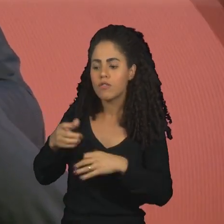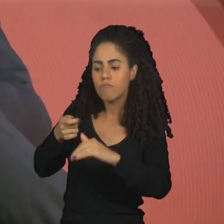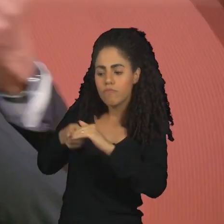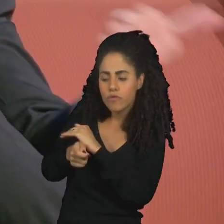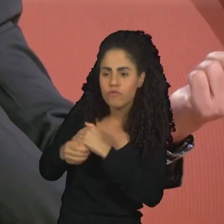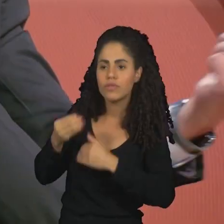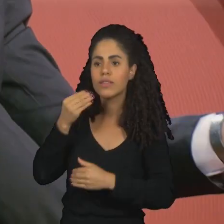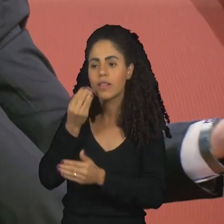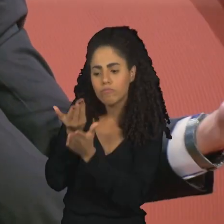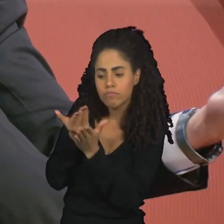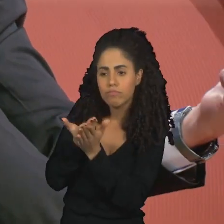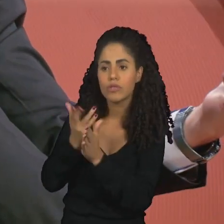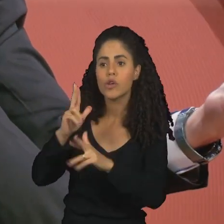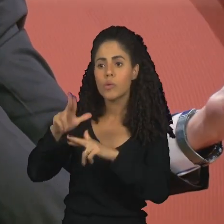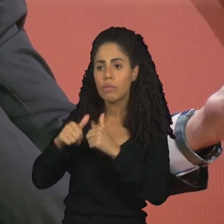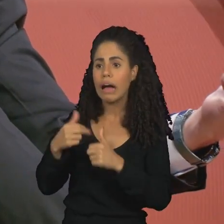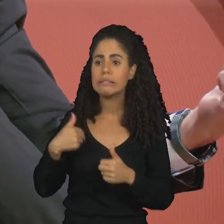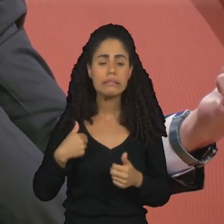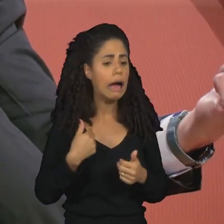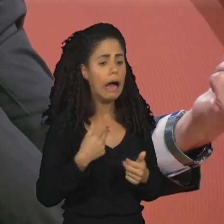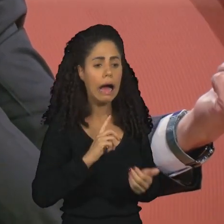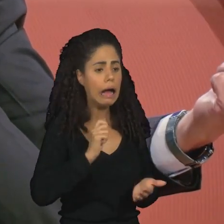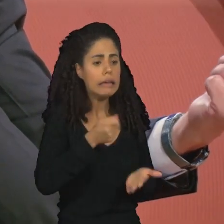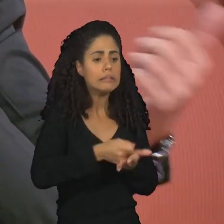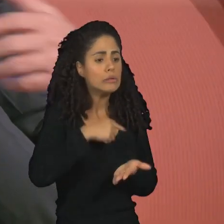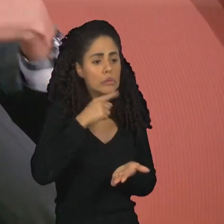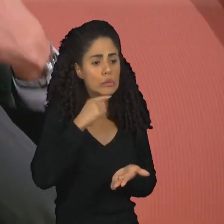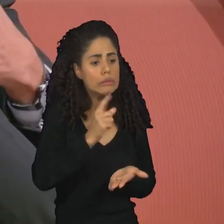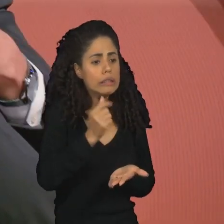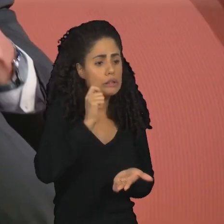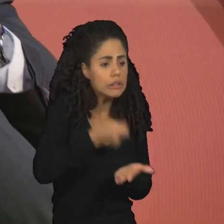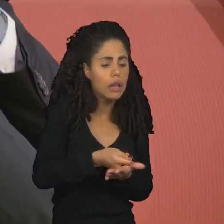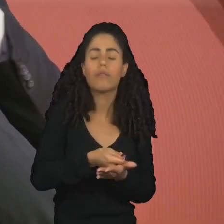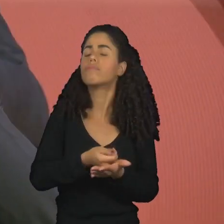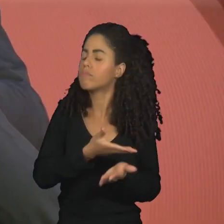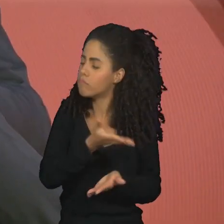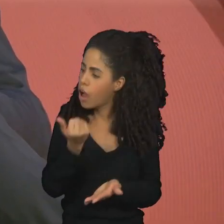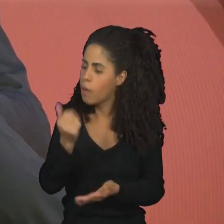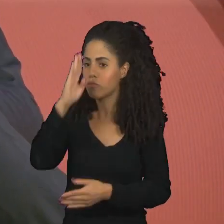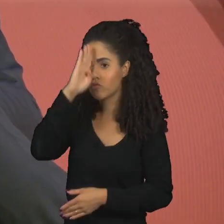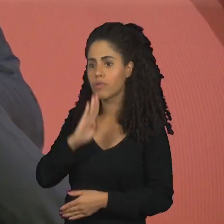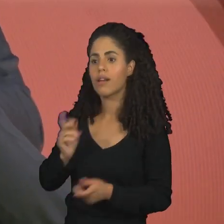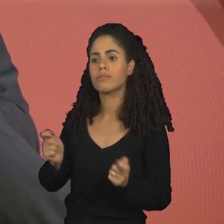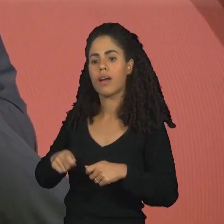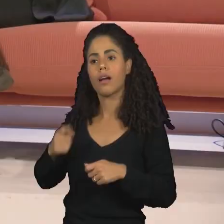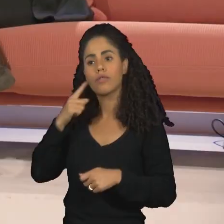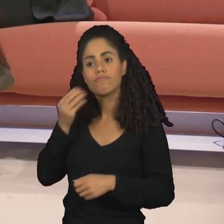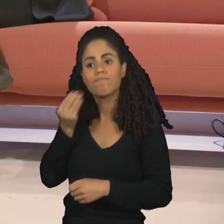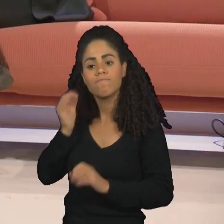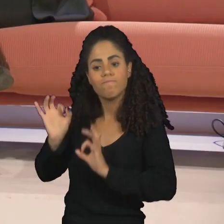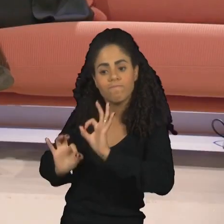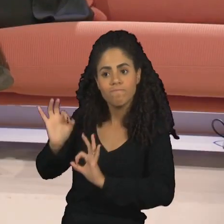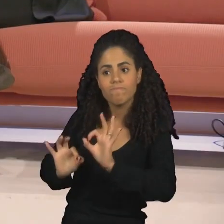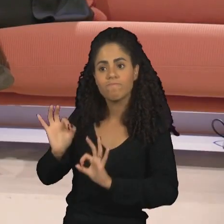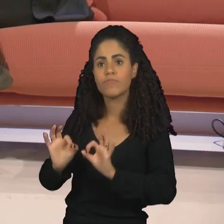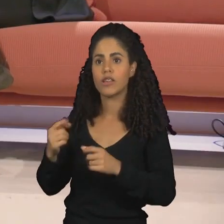nele, por causa da conta bancária. Né? Uhum. Então, que todo jovem, e não só jovem, porque agora também a universidade mudou, né? A universidade não é